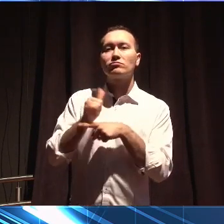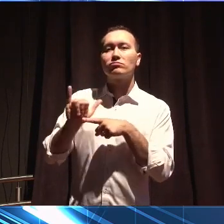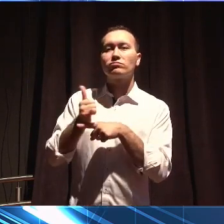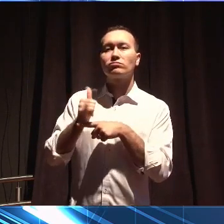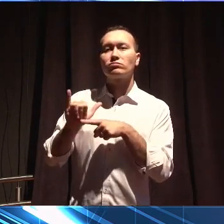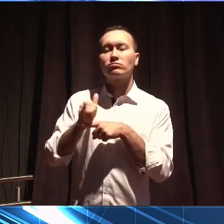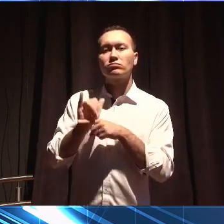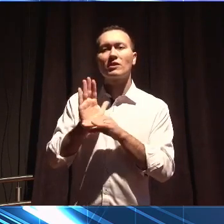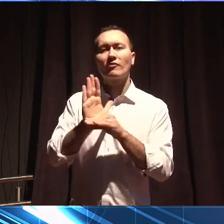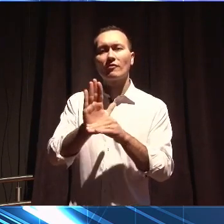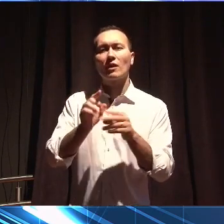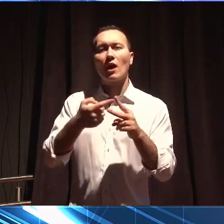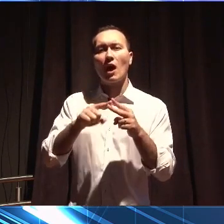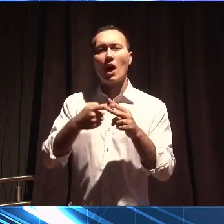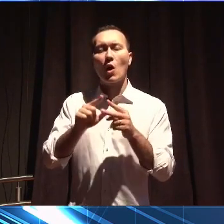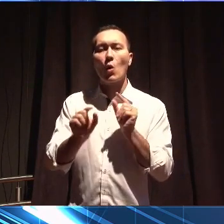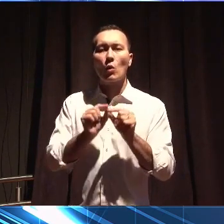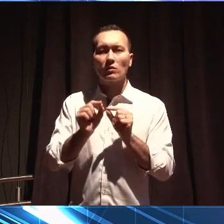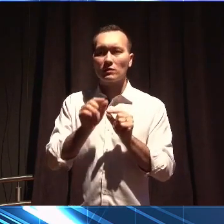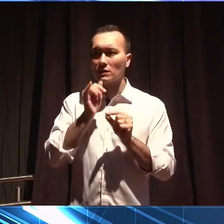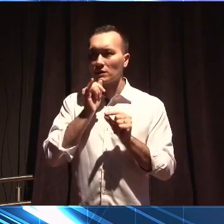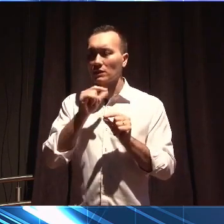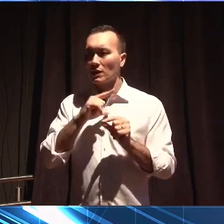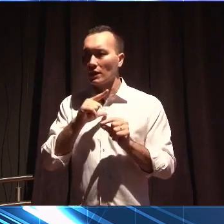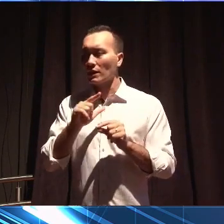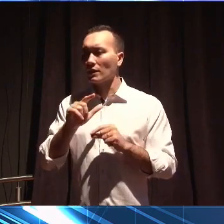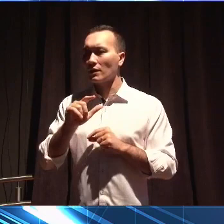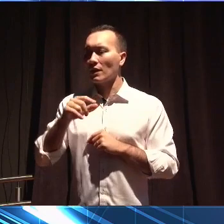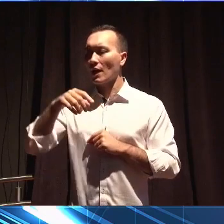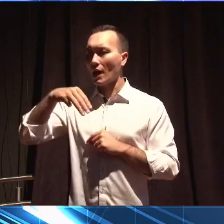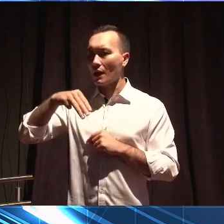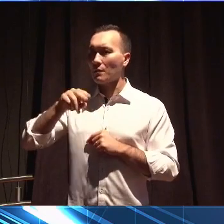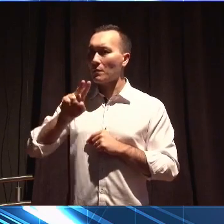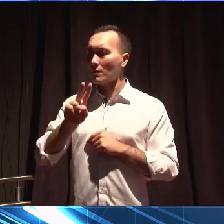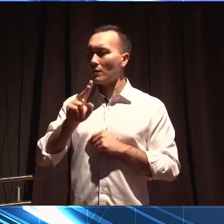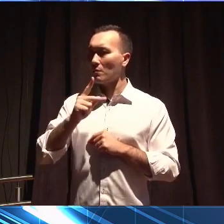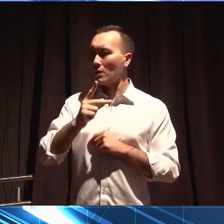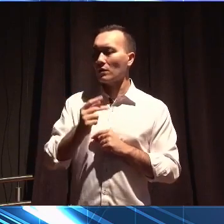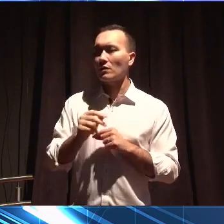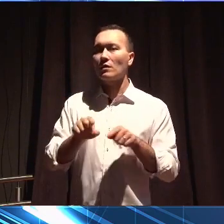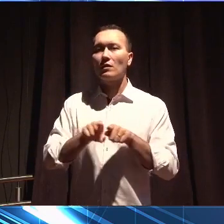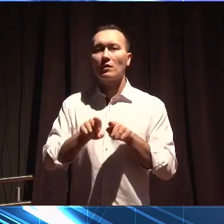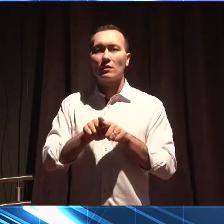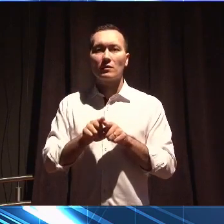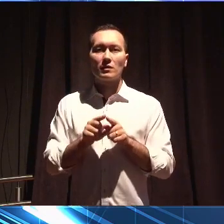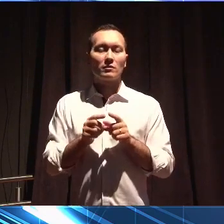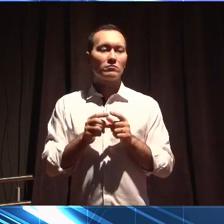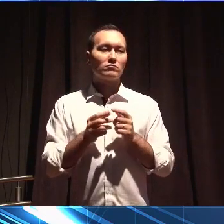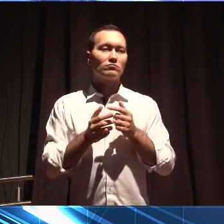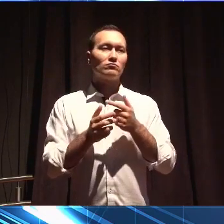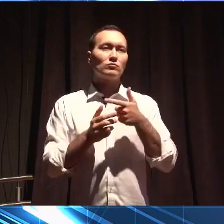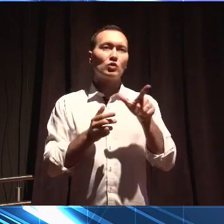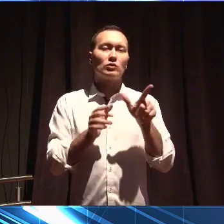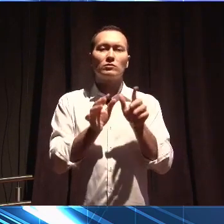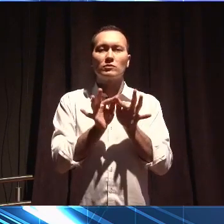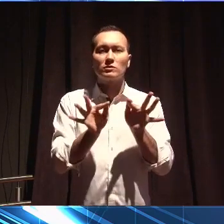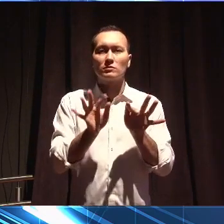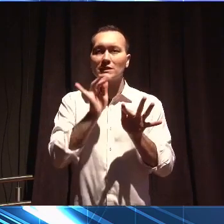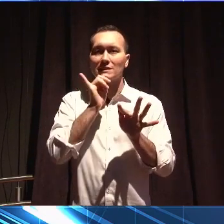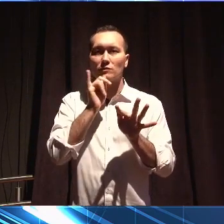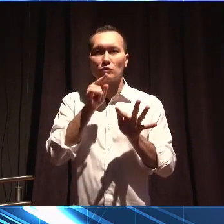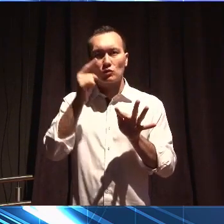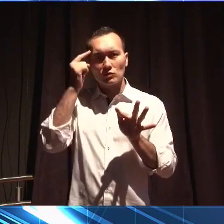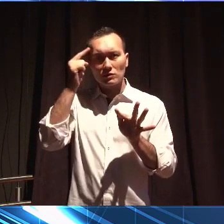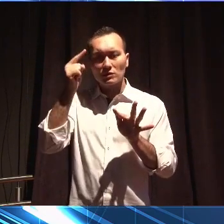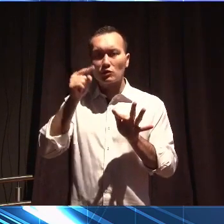nem a gente falou, né, daquele esquema de MVP, ou às vezes de você experimentar. Pô, você já vai montar uma bazuca para matar uma formiga desde o começo? Não,